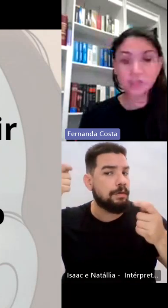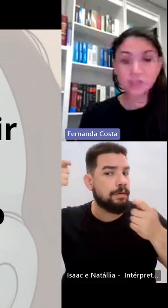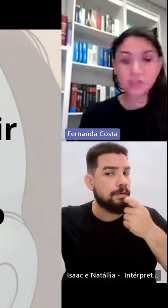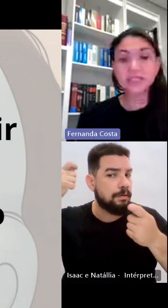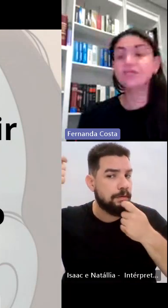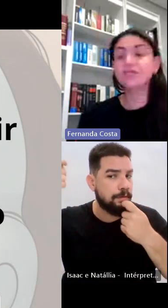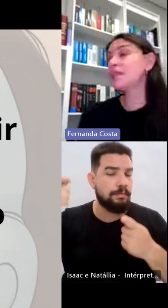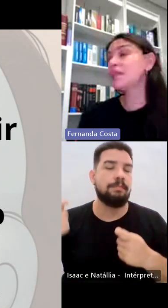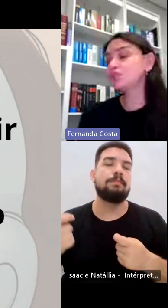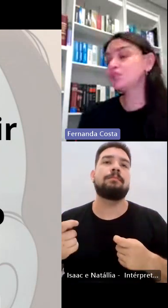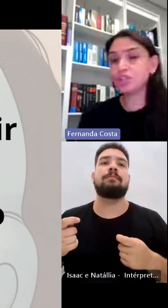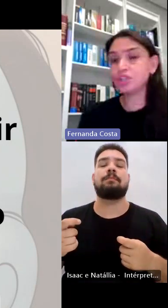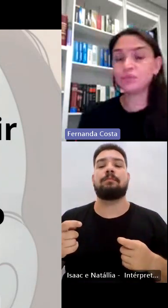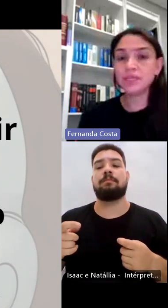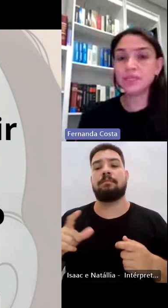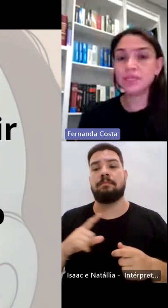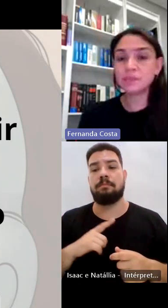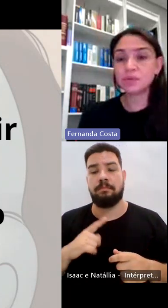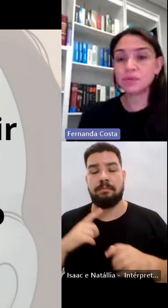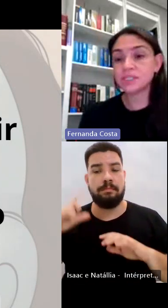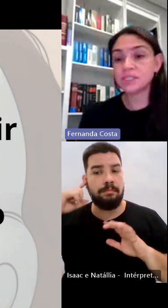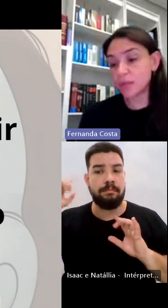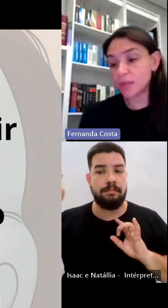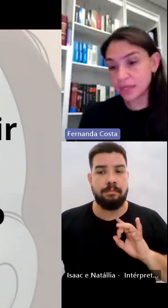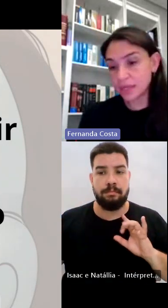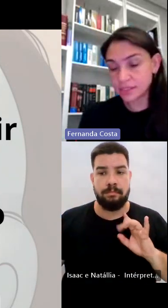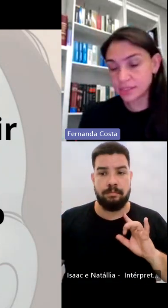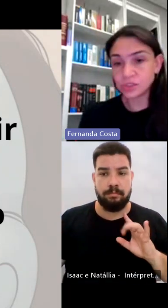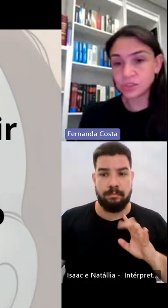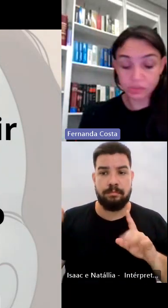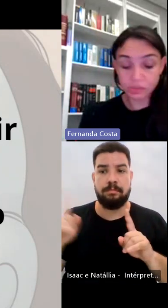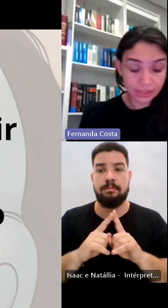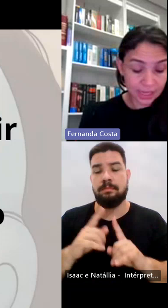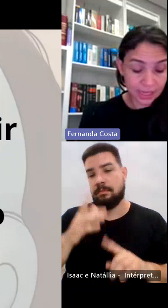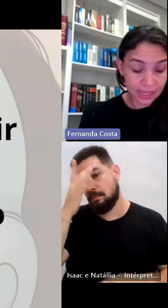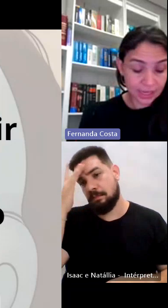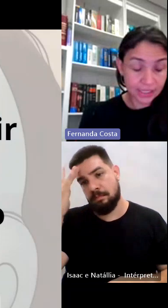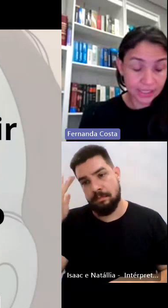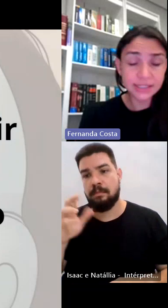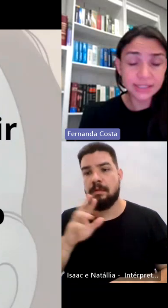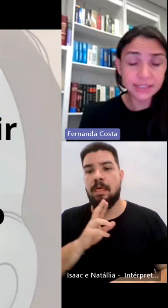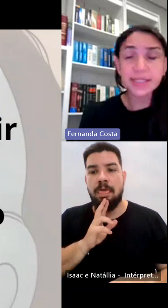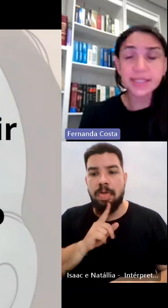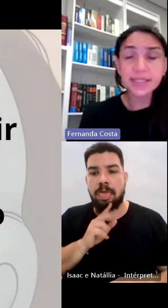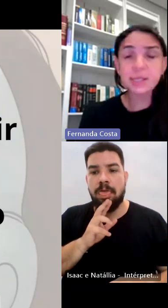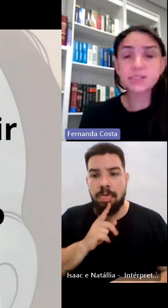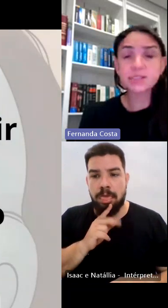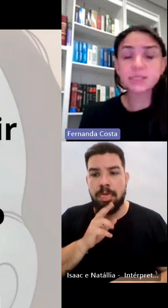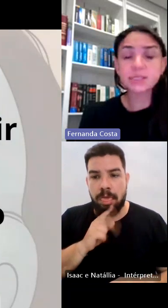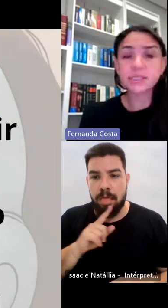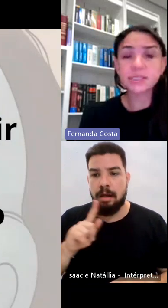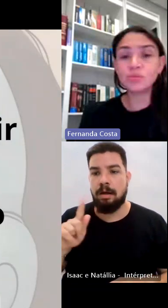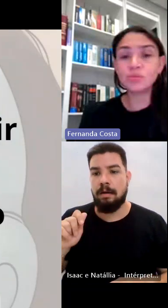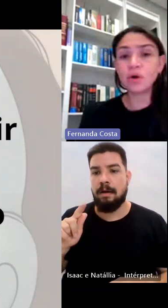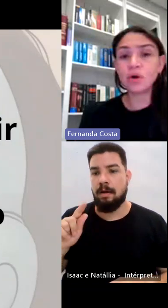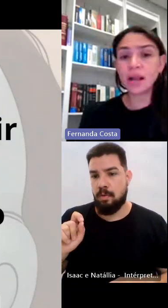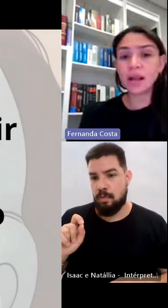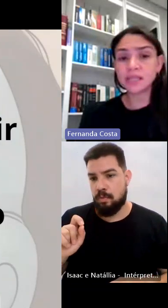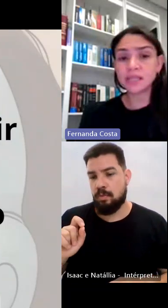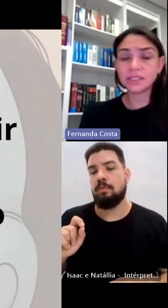relacionando esse feedback auditivo e as pessoas que são gagas. São estudos mais recentes que demonstram que existe